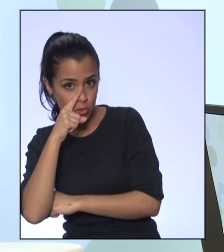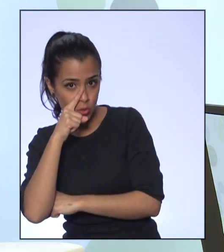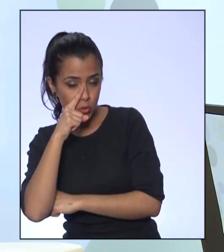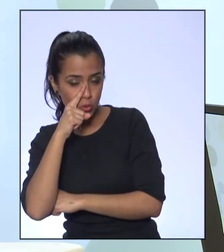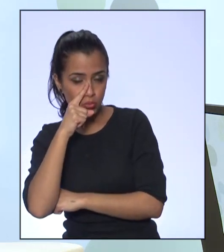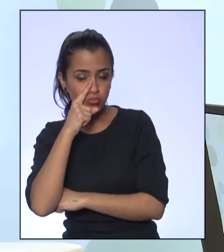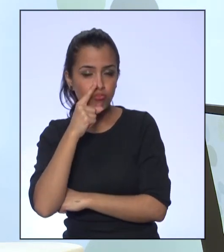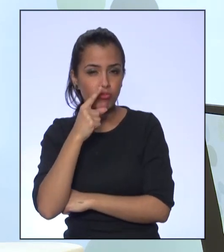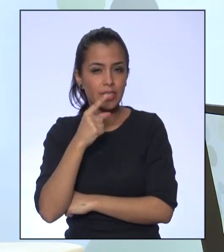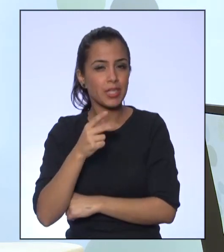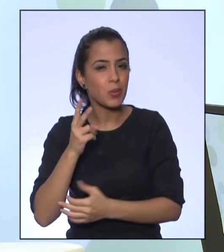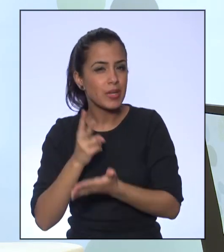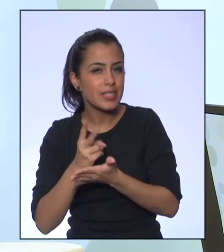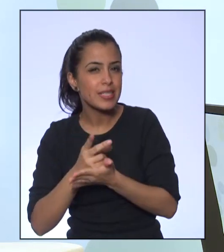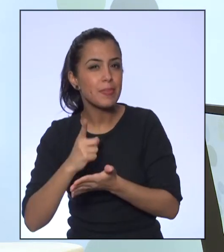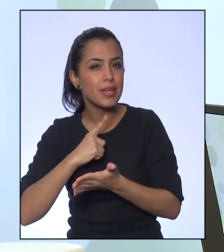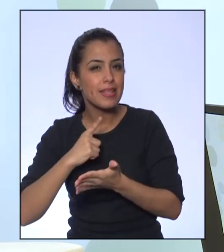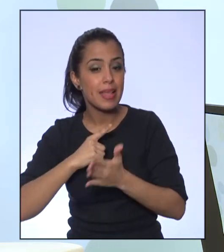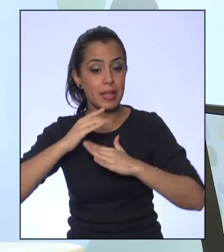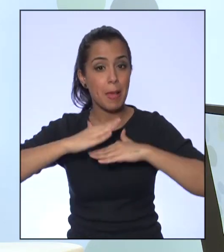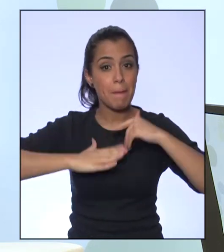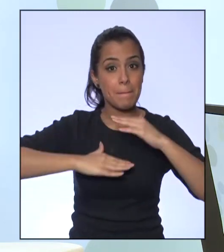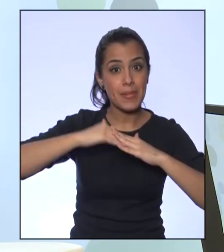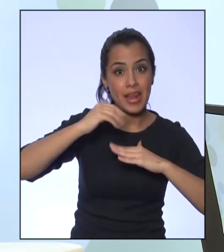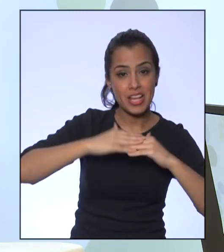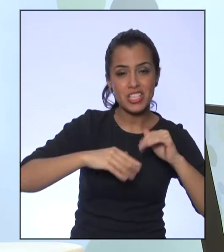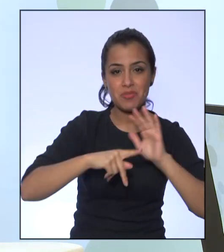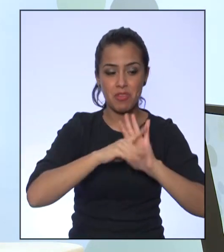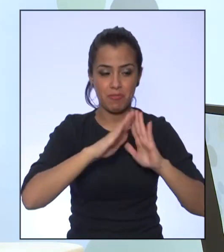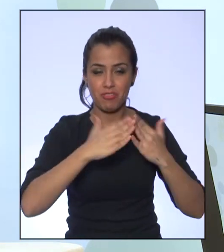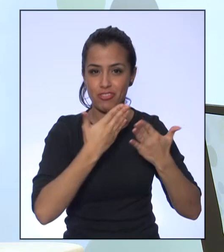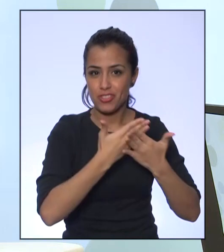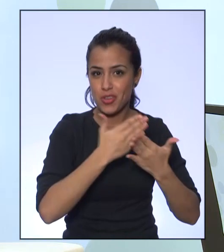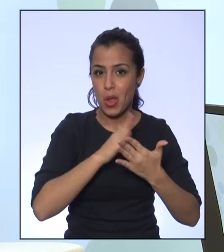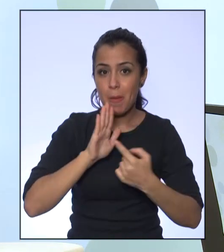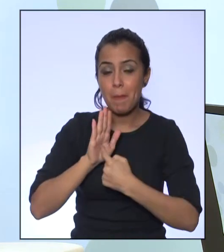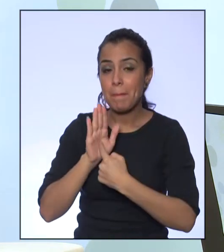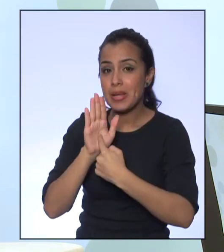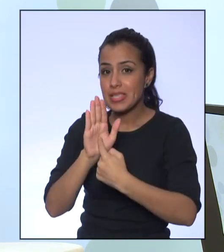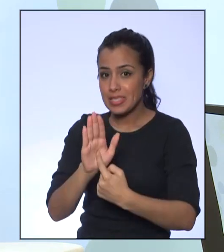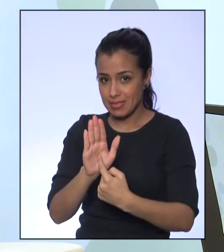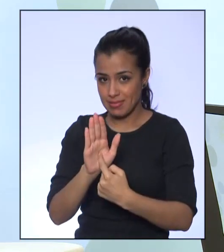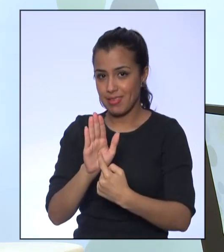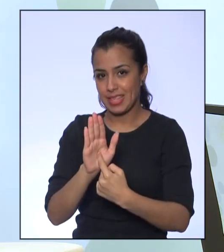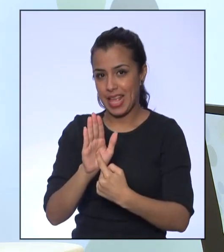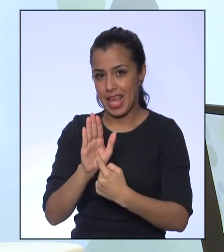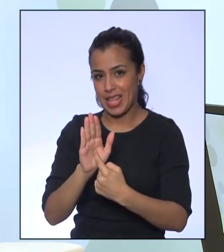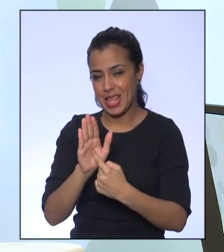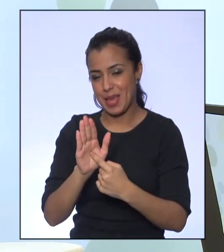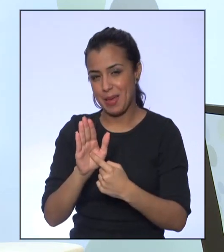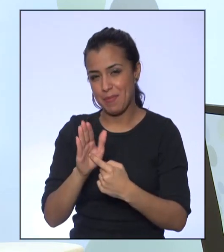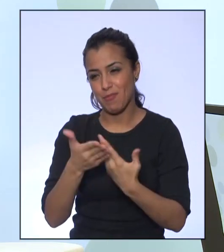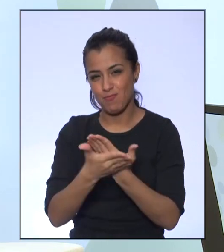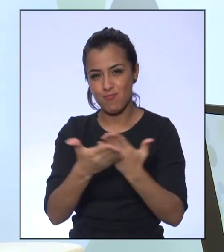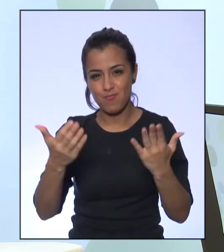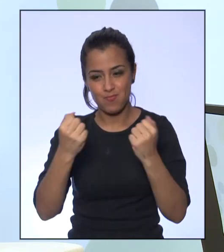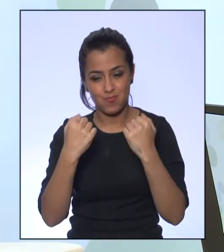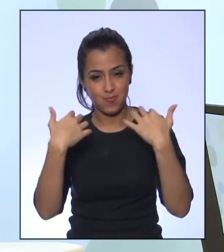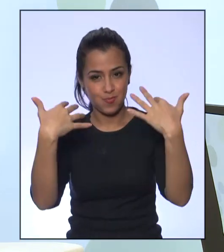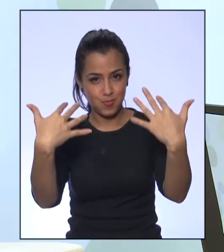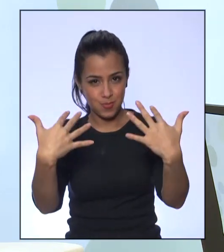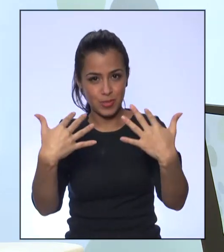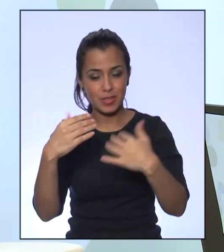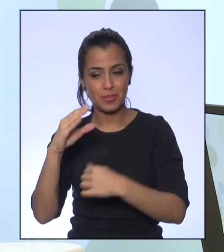gente traz boas práticas de escolas, né, para apresentar para o público aqui, para os nossos PCNPs. Um